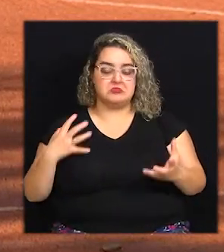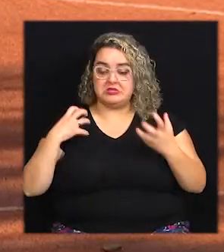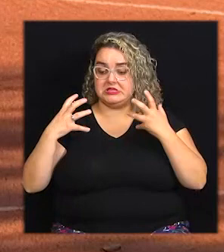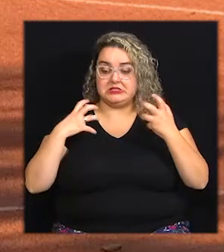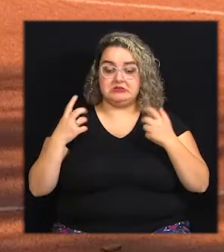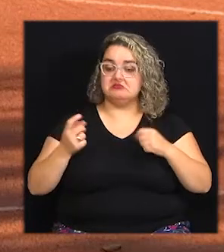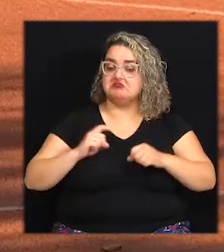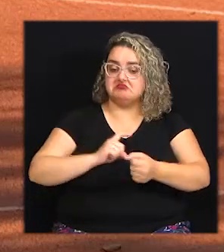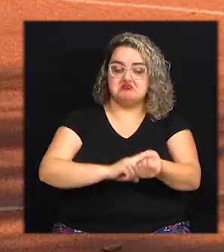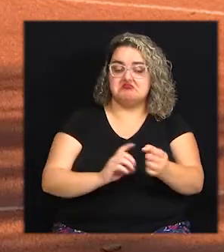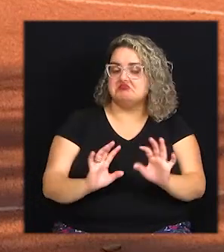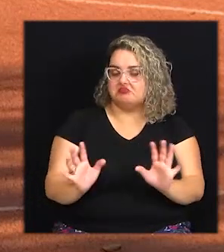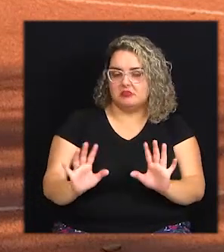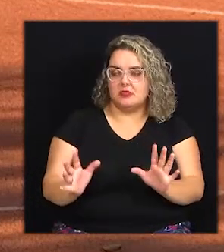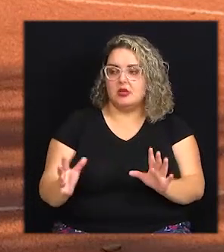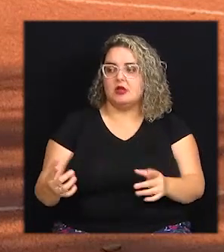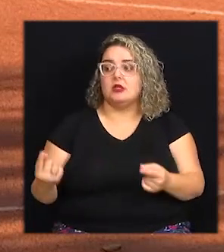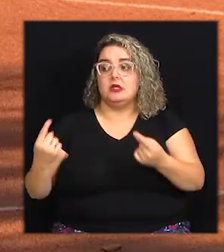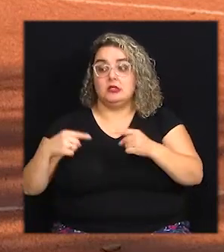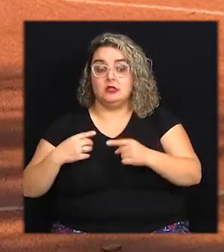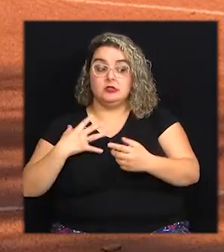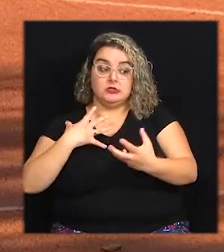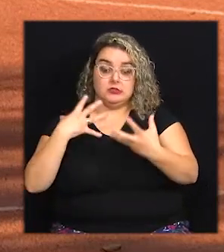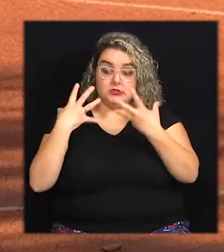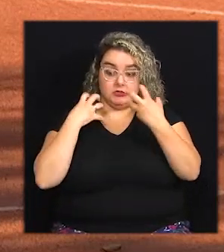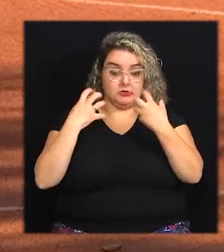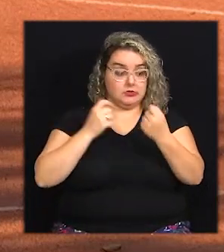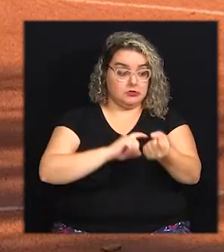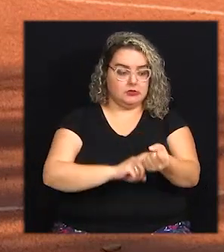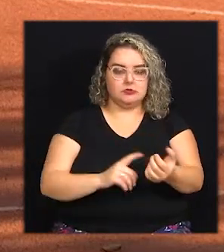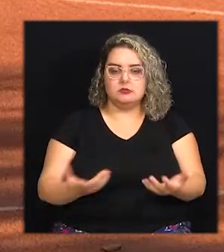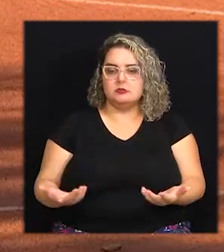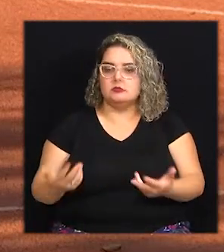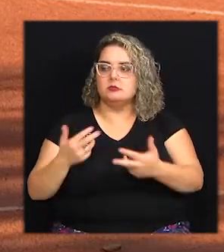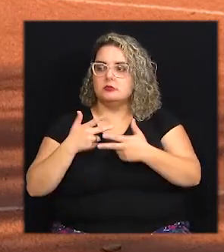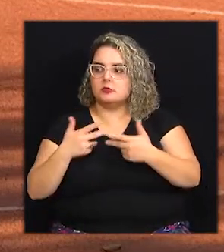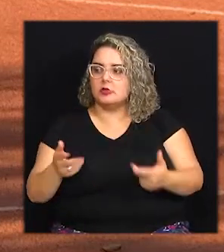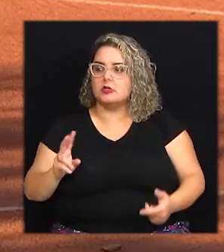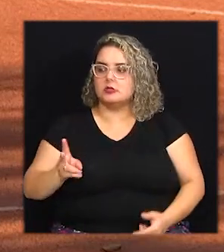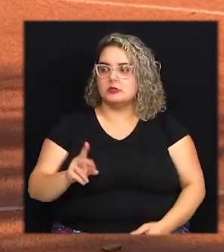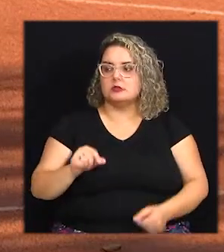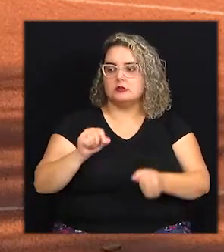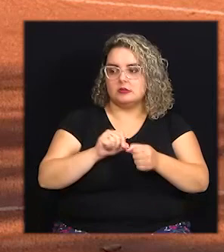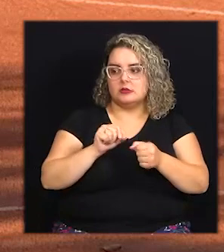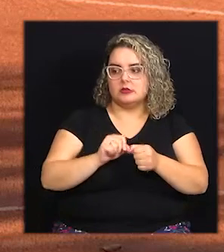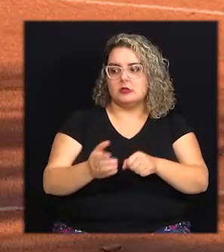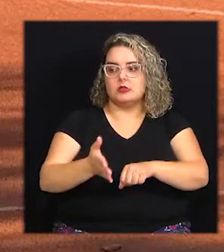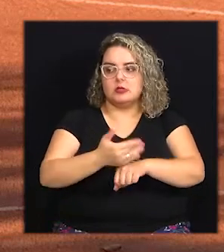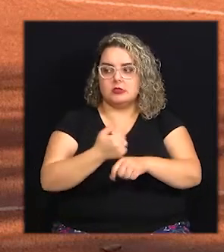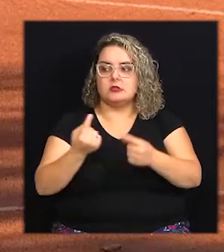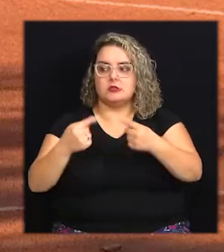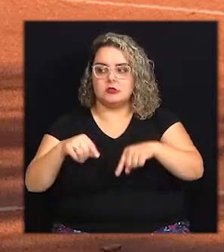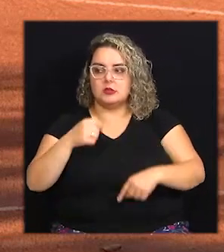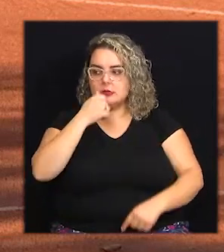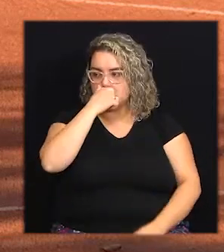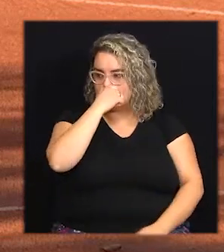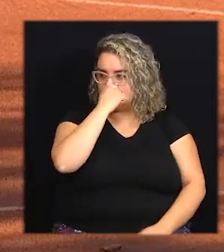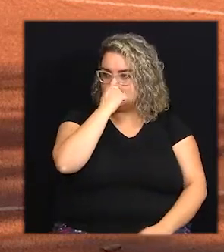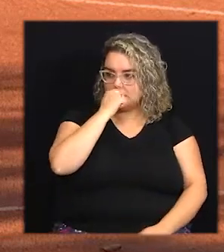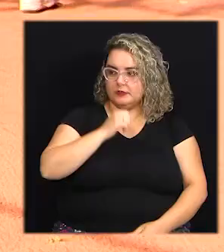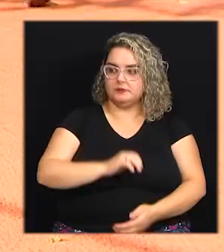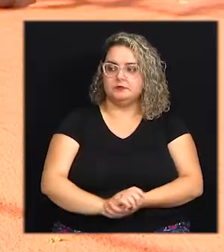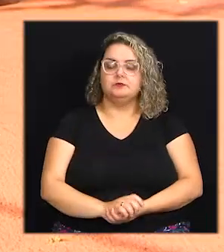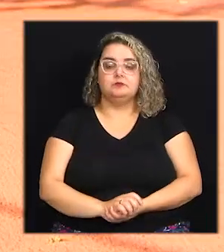tô muito tenso. Às vezes torneios que eu fico mais tenso. Mas uma coisa que eu sempre busco fazer antes das minhas